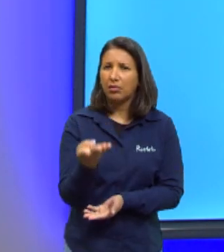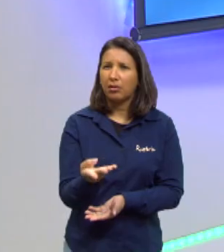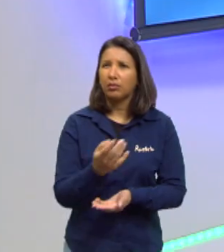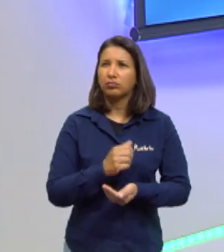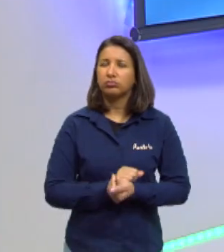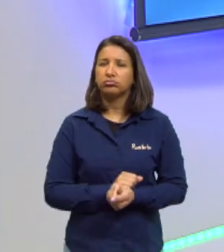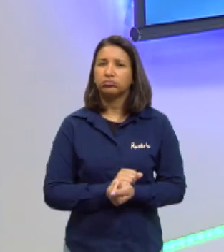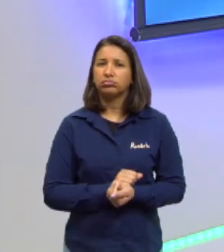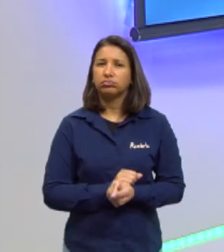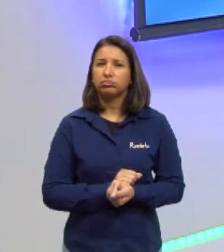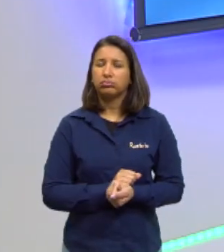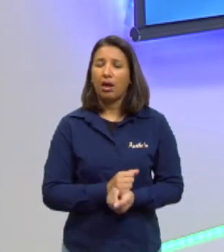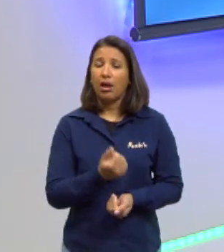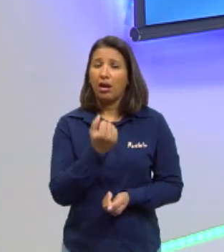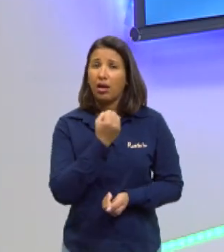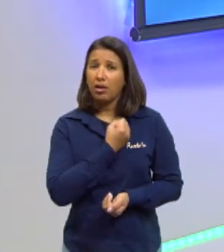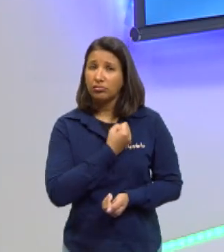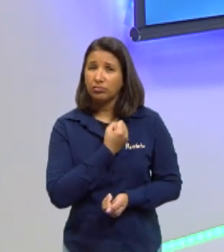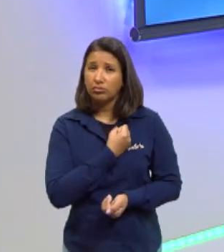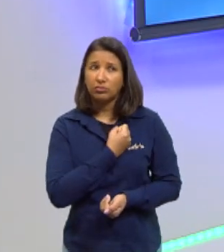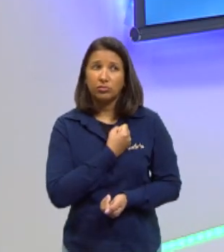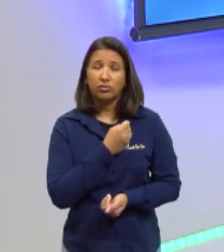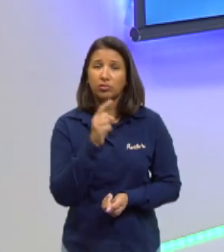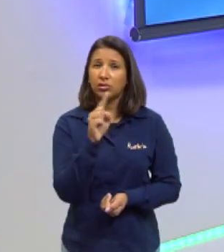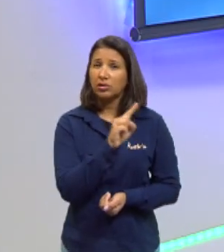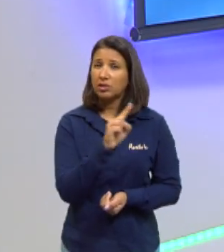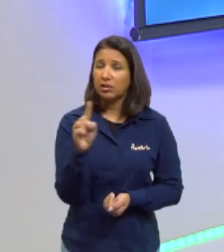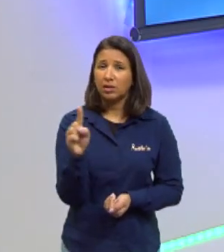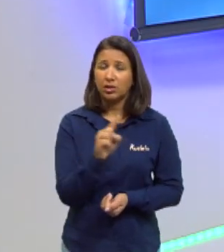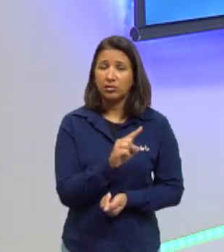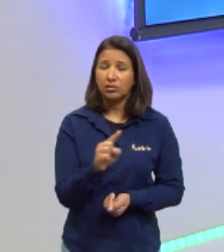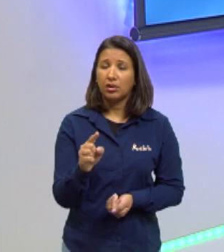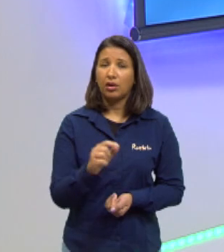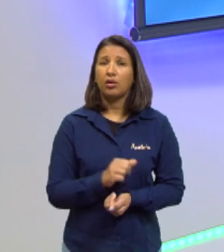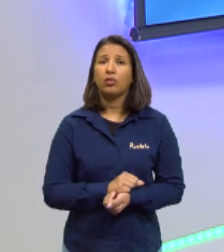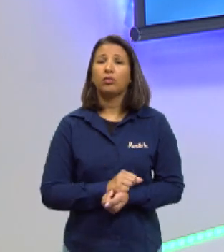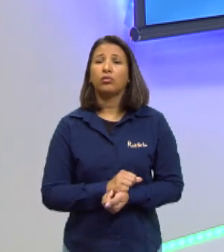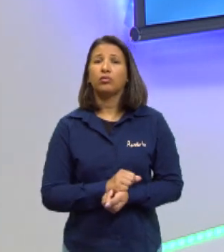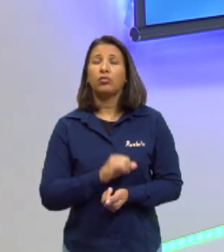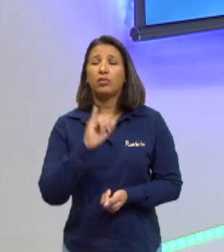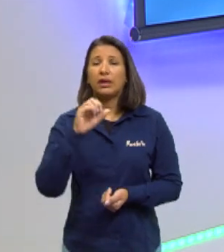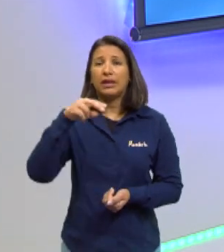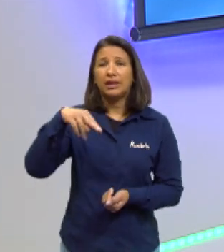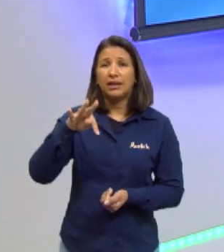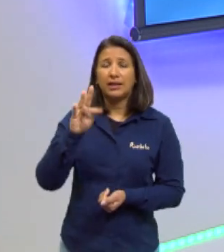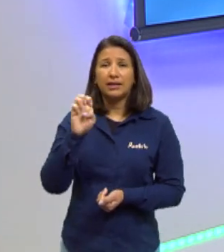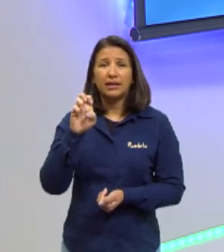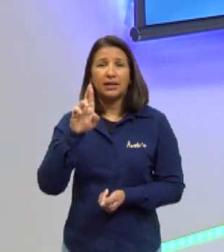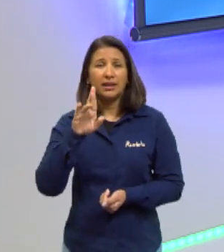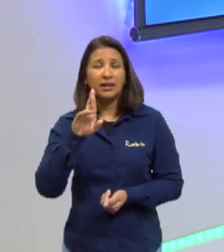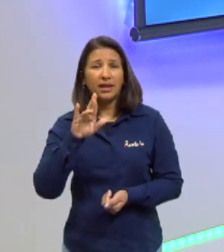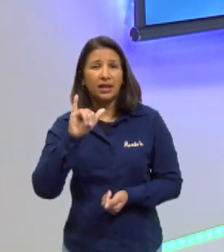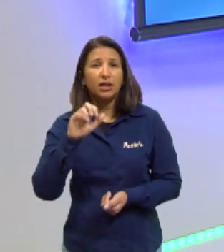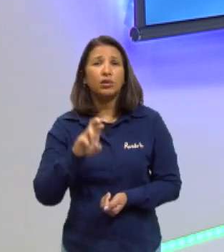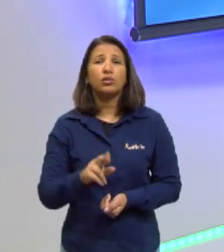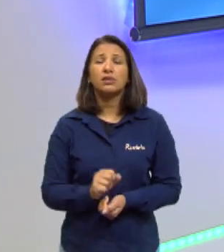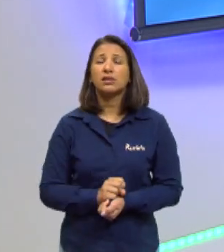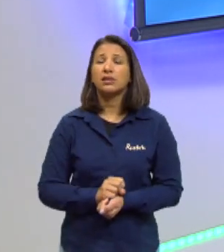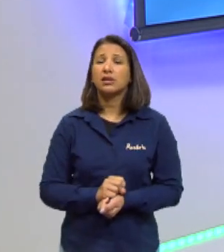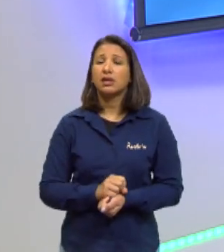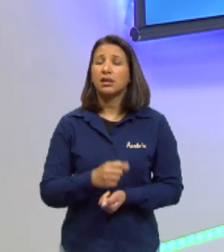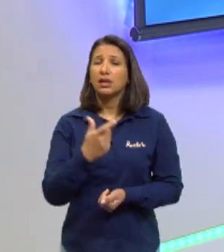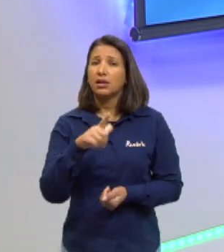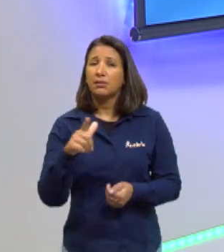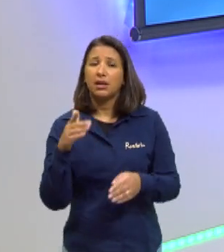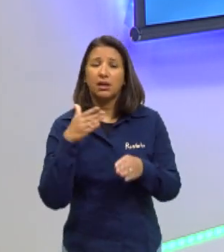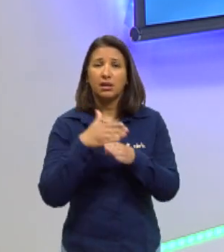que não são números inteiros, né, não fazem parte do conjunto dos números naturais, não fazem parte do